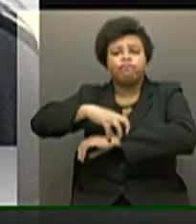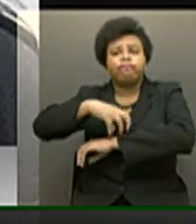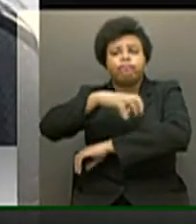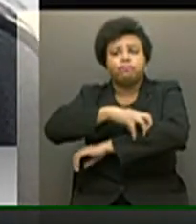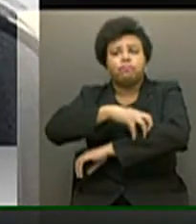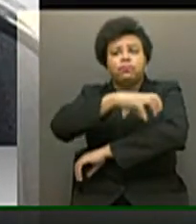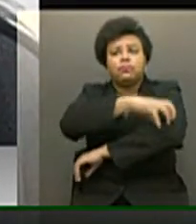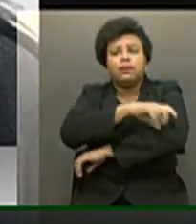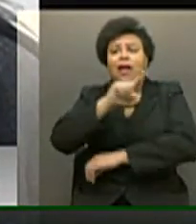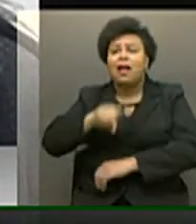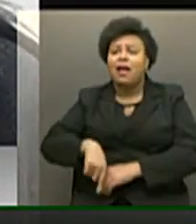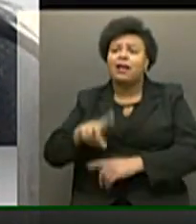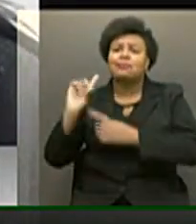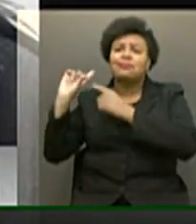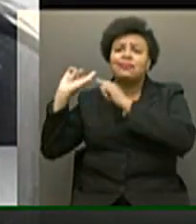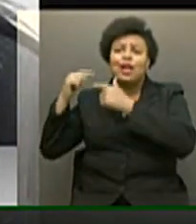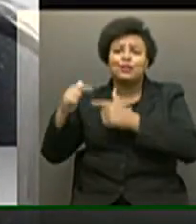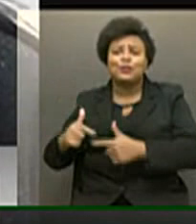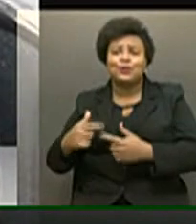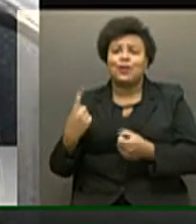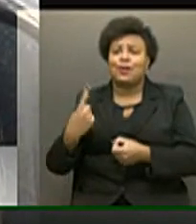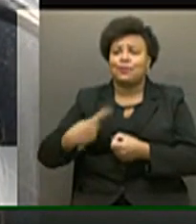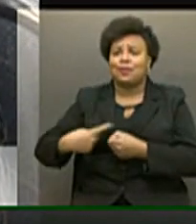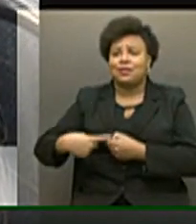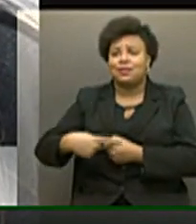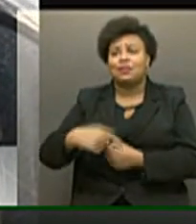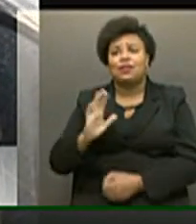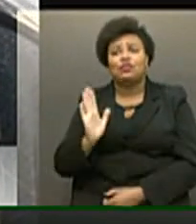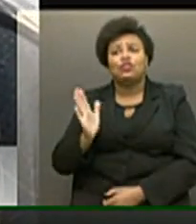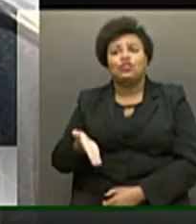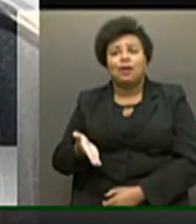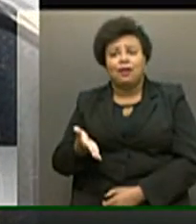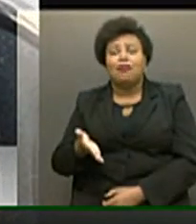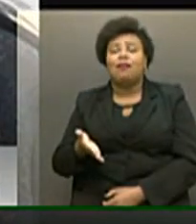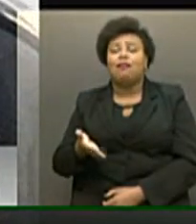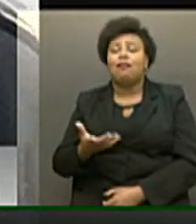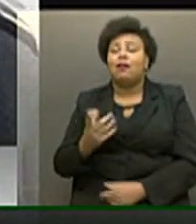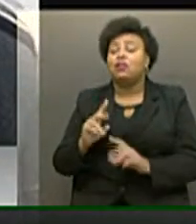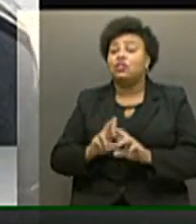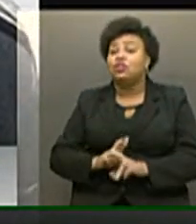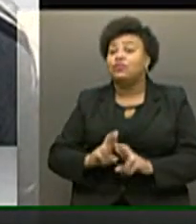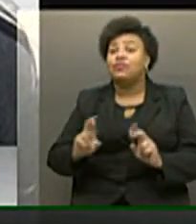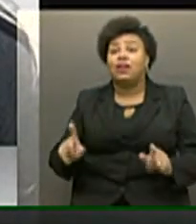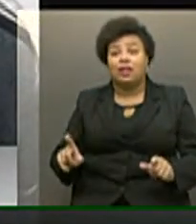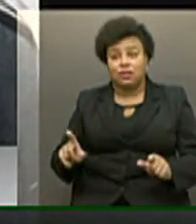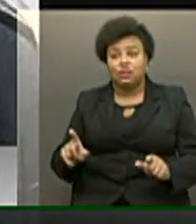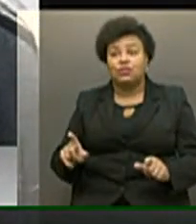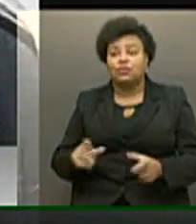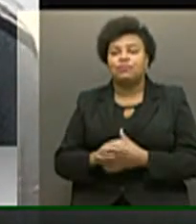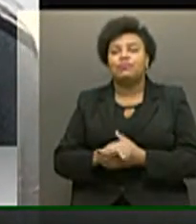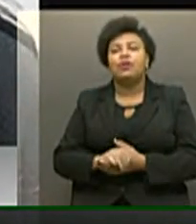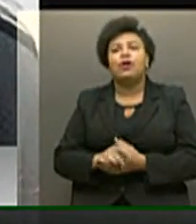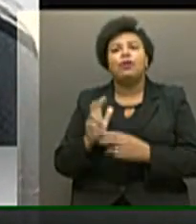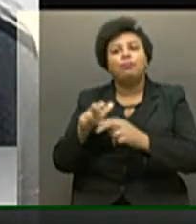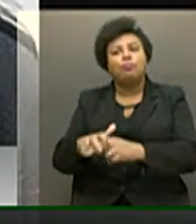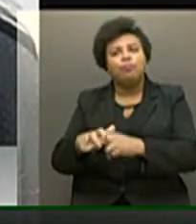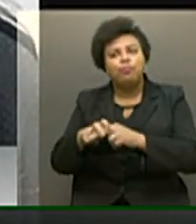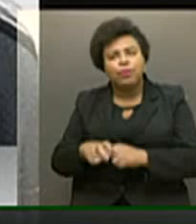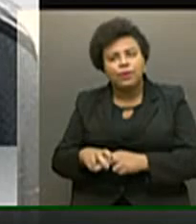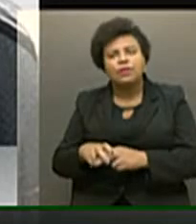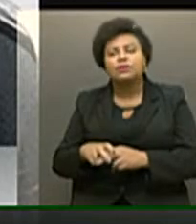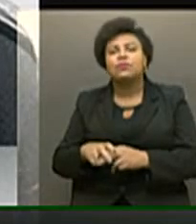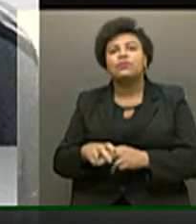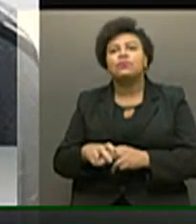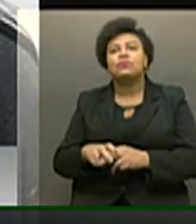é muito tradicional na cidade e muito diferenciada também. Por isso,